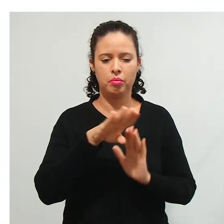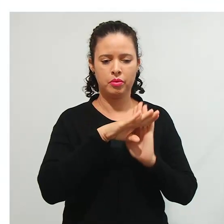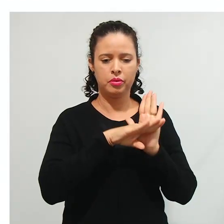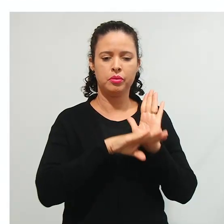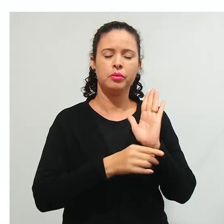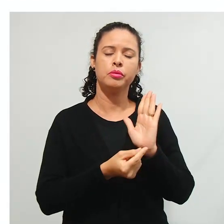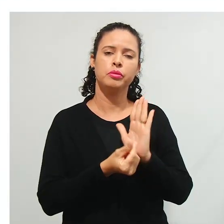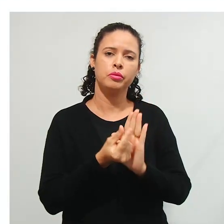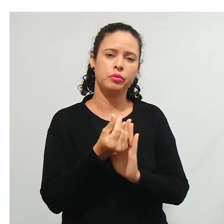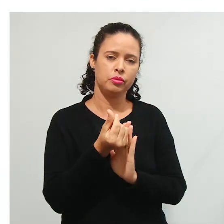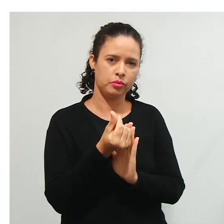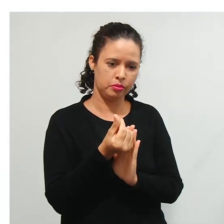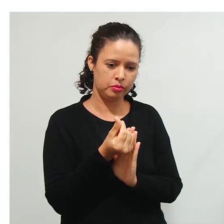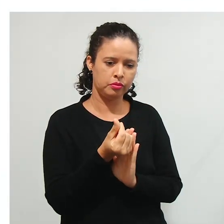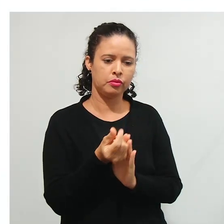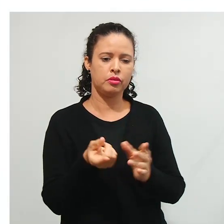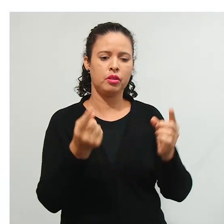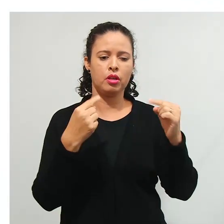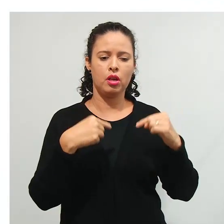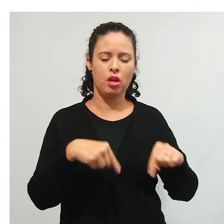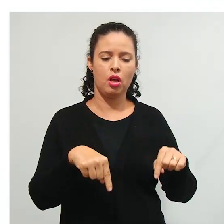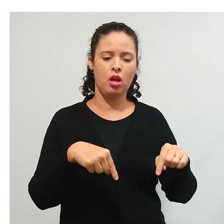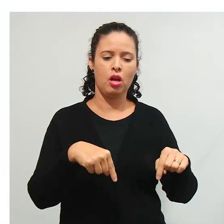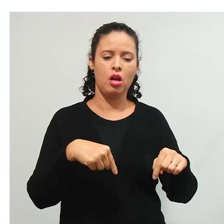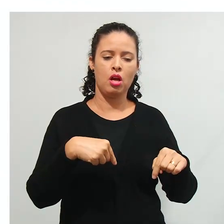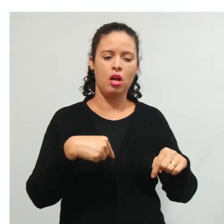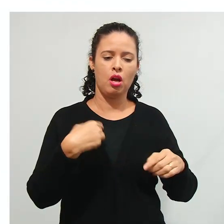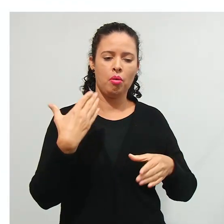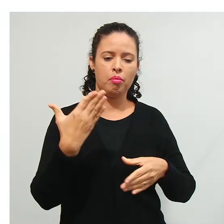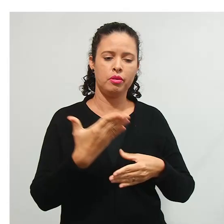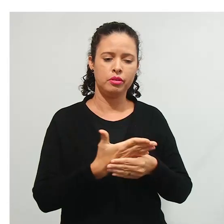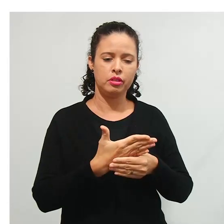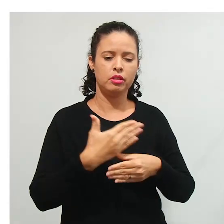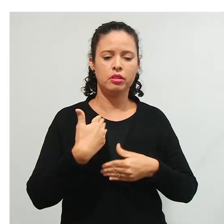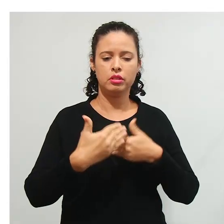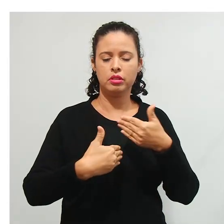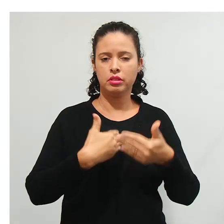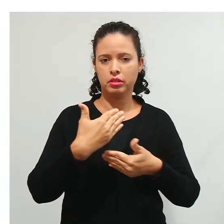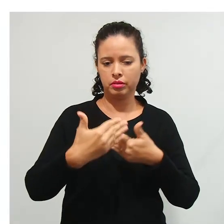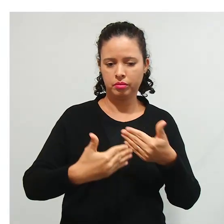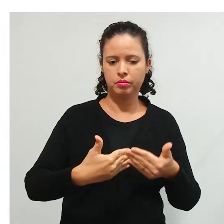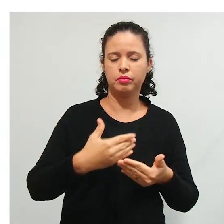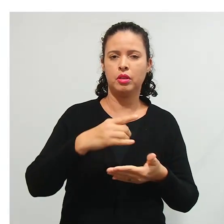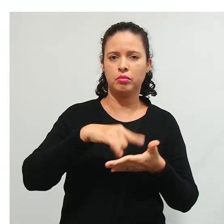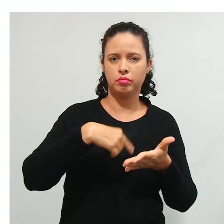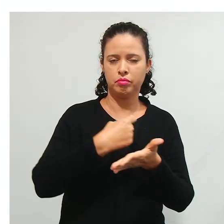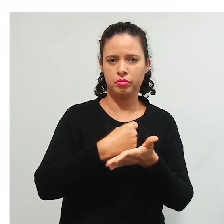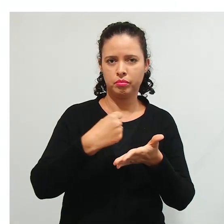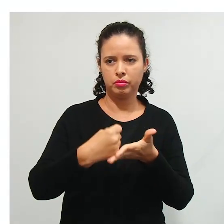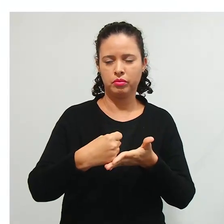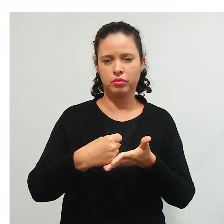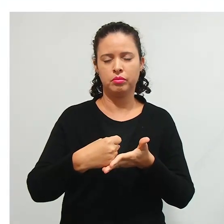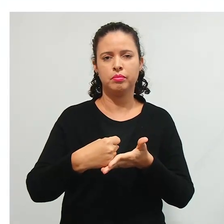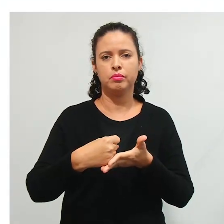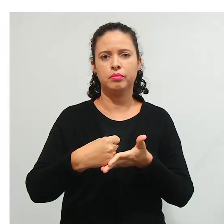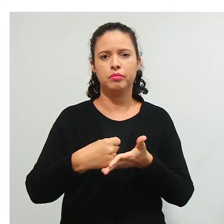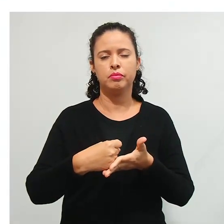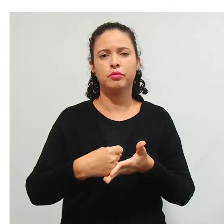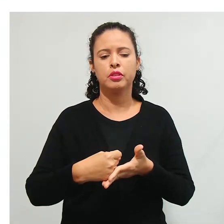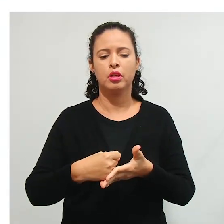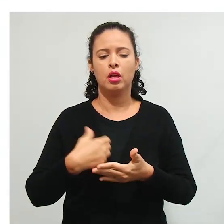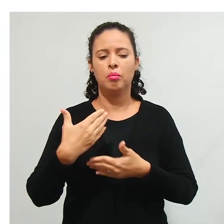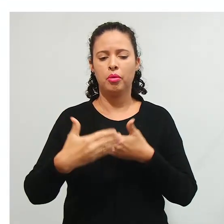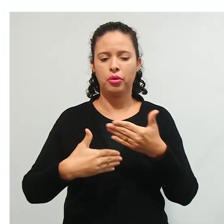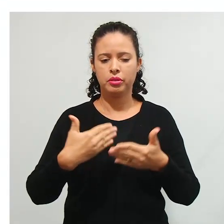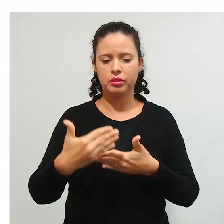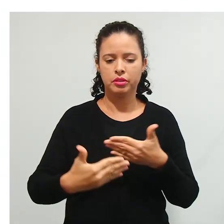programação orçamentária e o processo de licitação e contratação. Esse